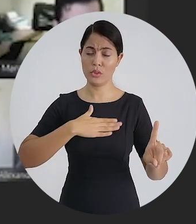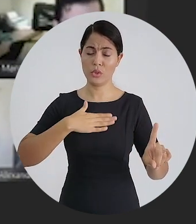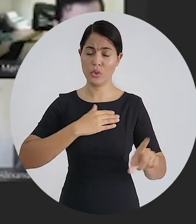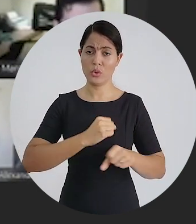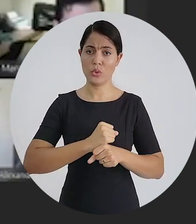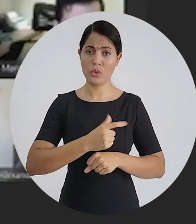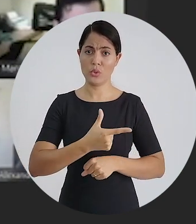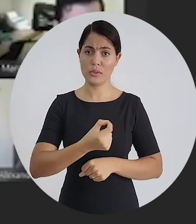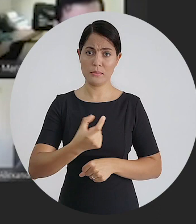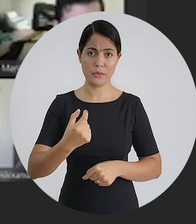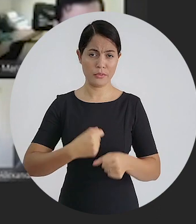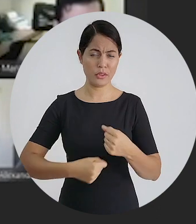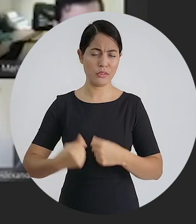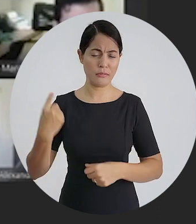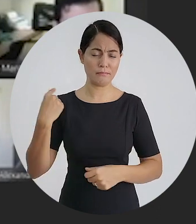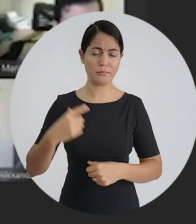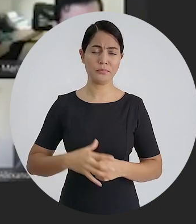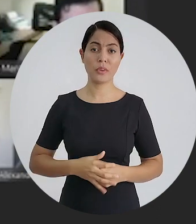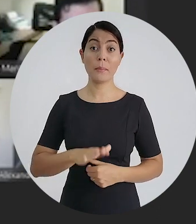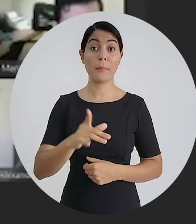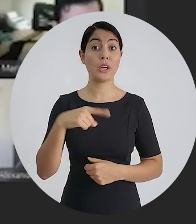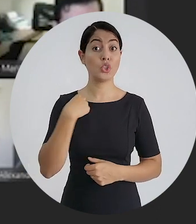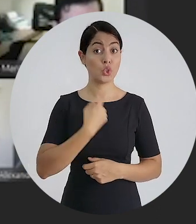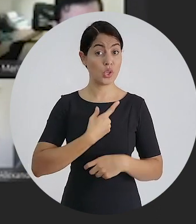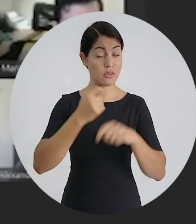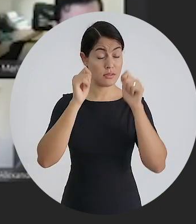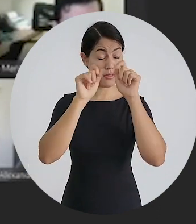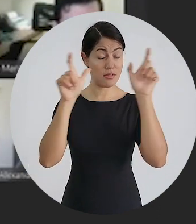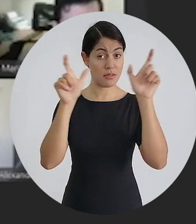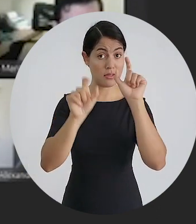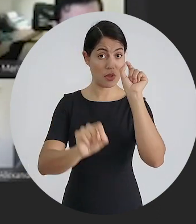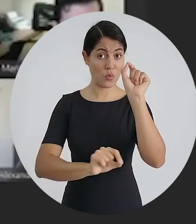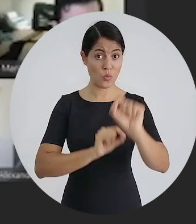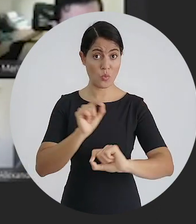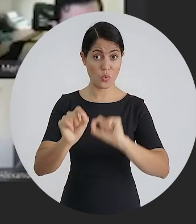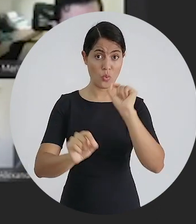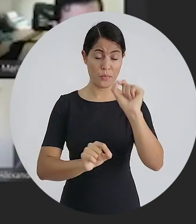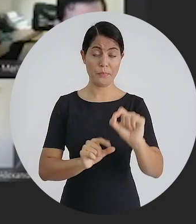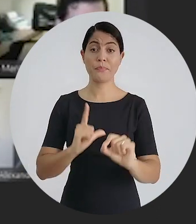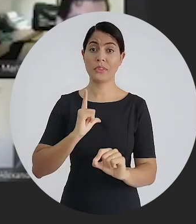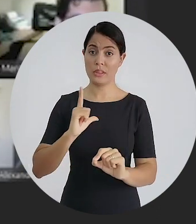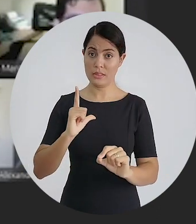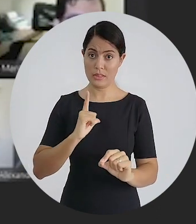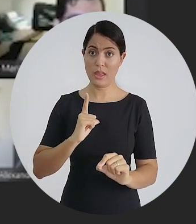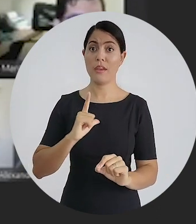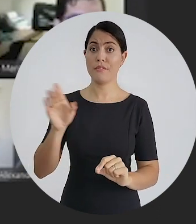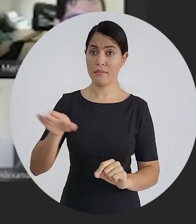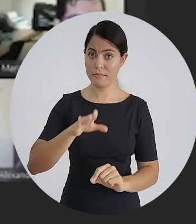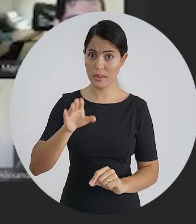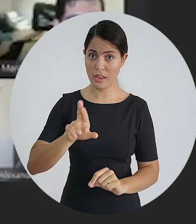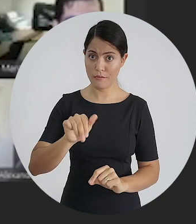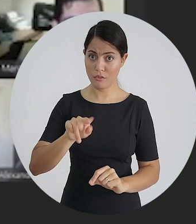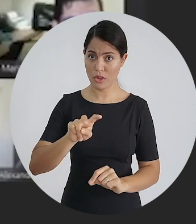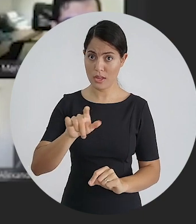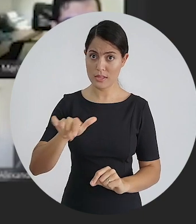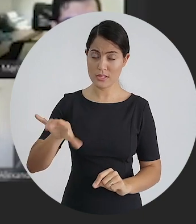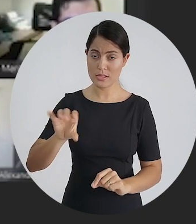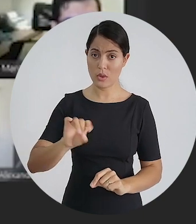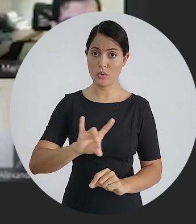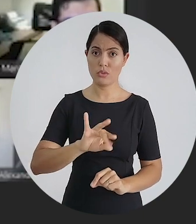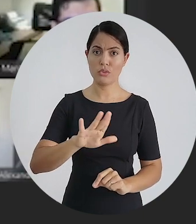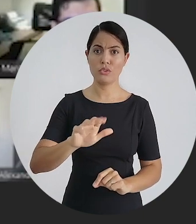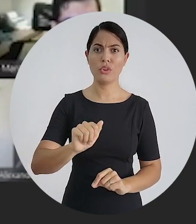28/8/2020. Entretanto, senhores conselheiros, e é importante que se atente a isso, entretanto, no mesmo dia da revogação espontânea,